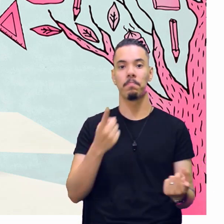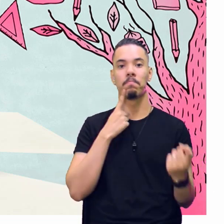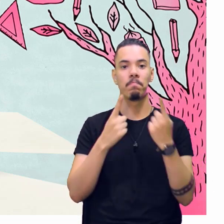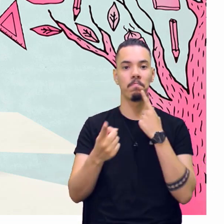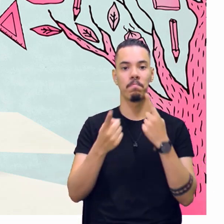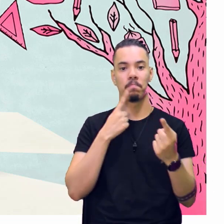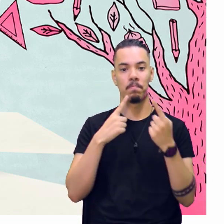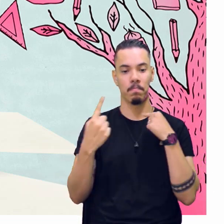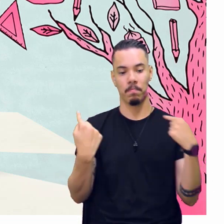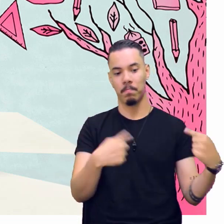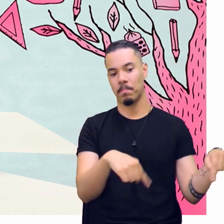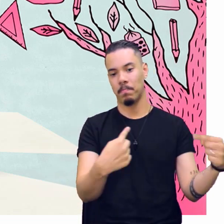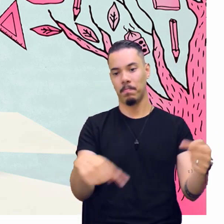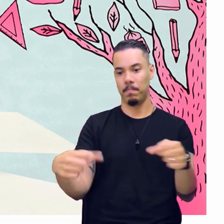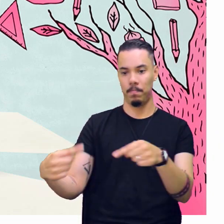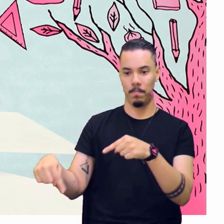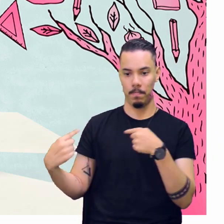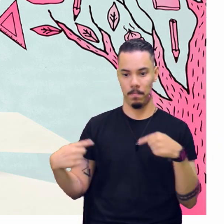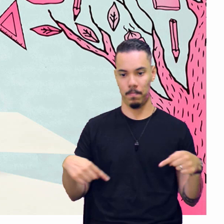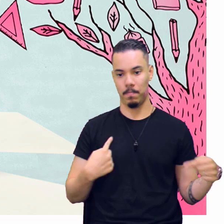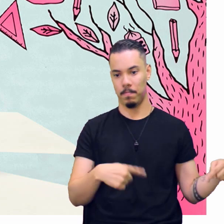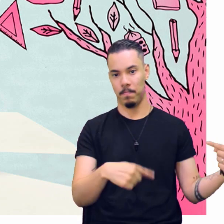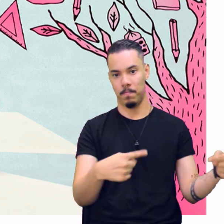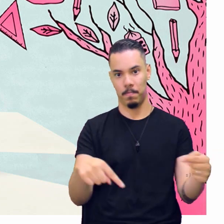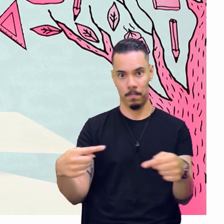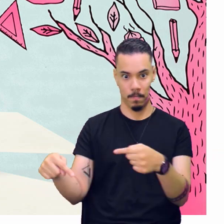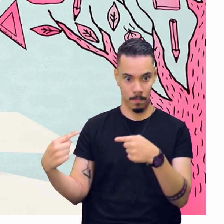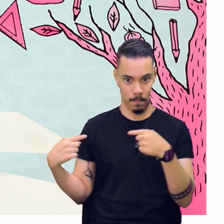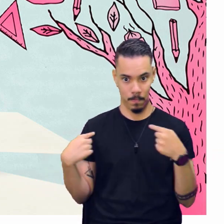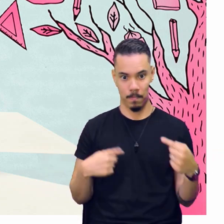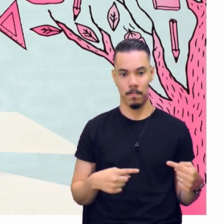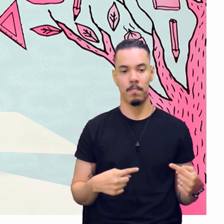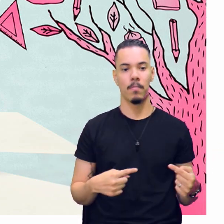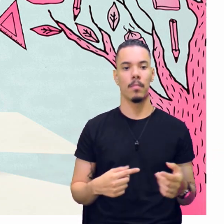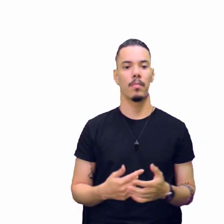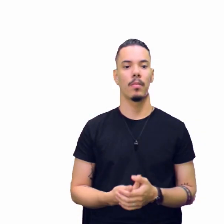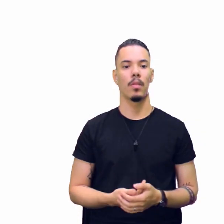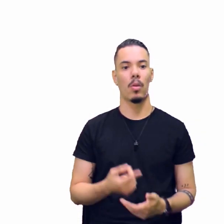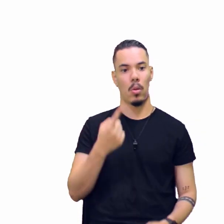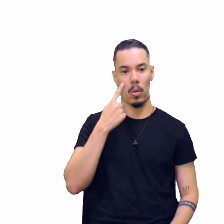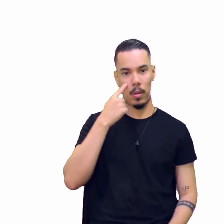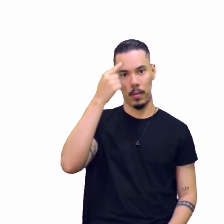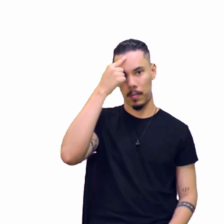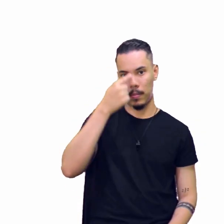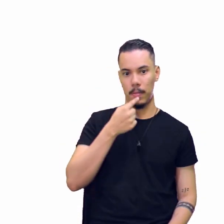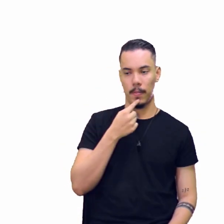debate, debater. Olha esta imagem aqui para você.